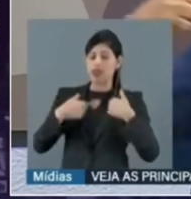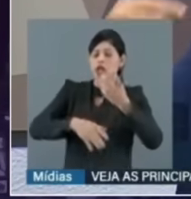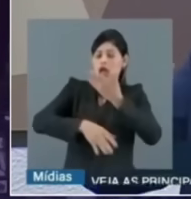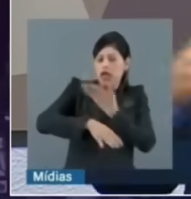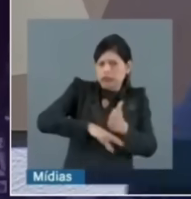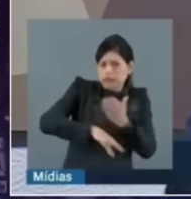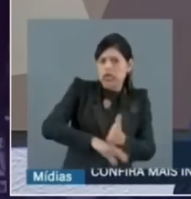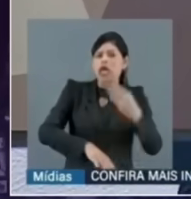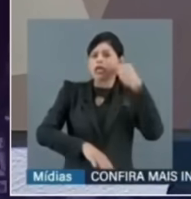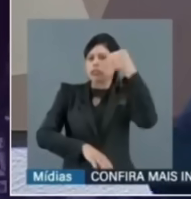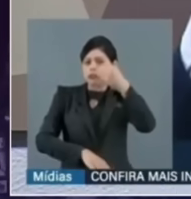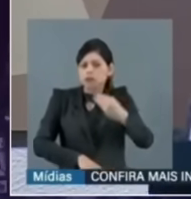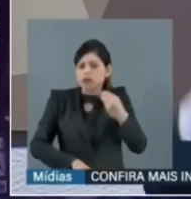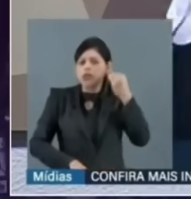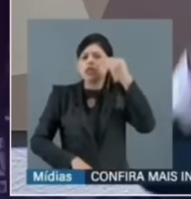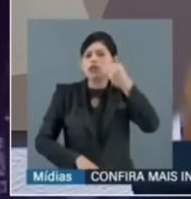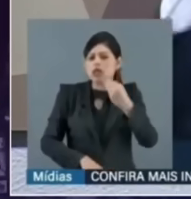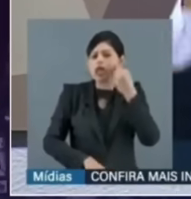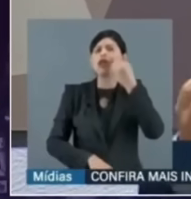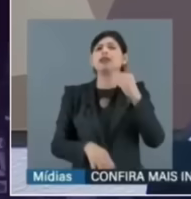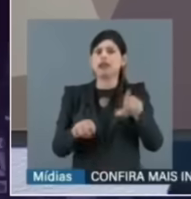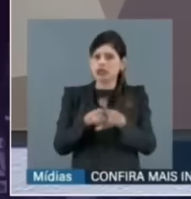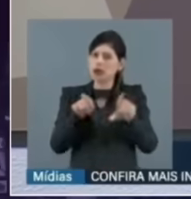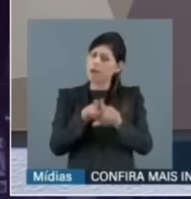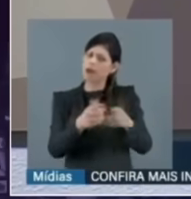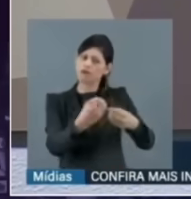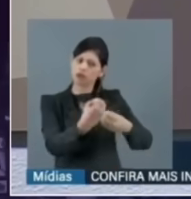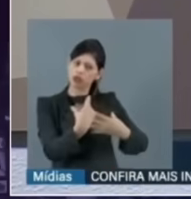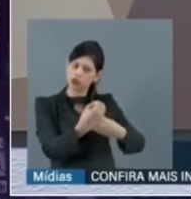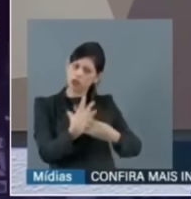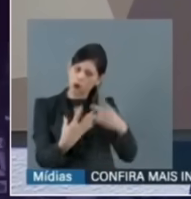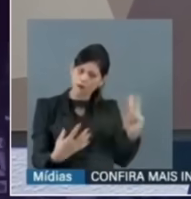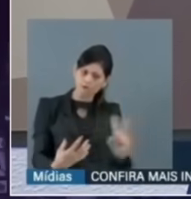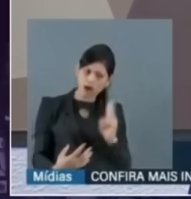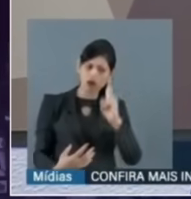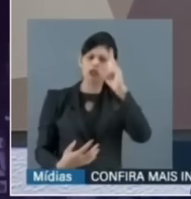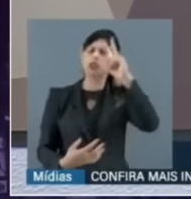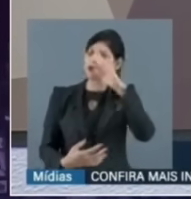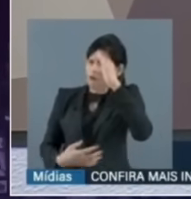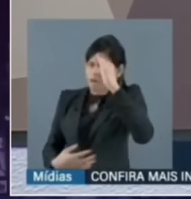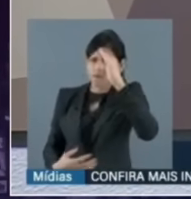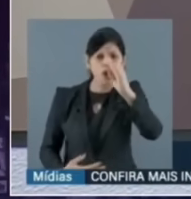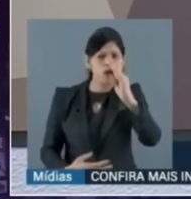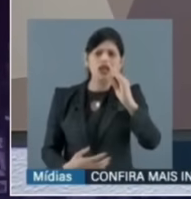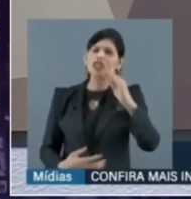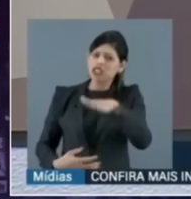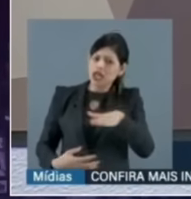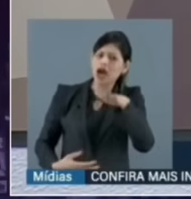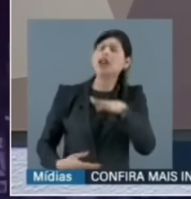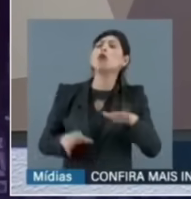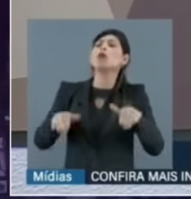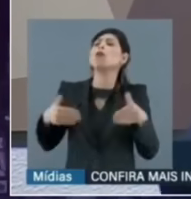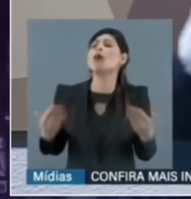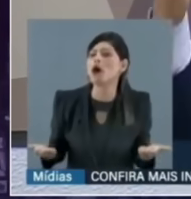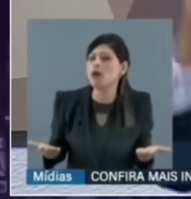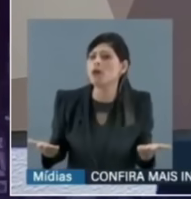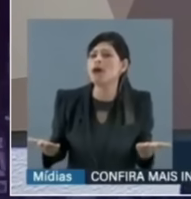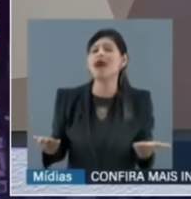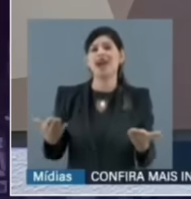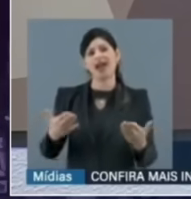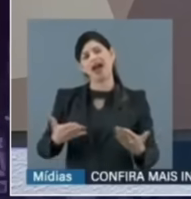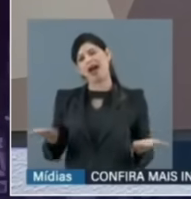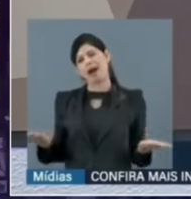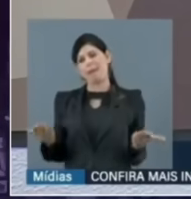experiência de juiz federal ensina o valor fundamental da legitimação da função judicante qual seja a